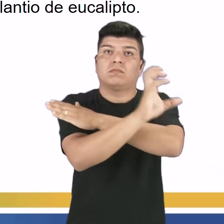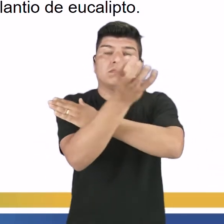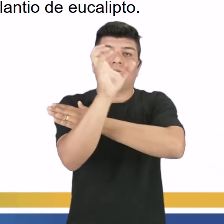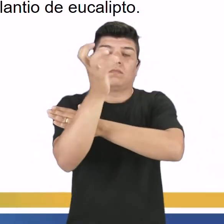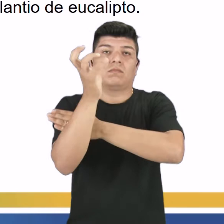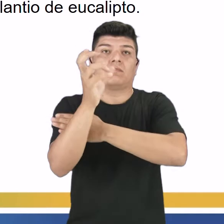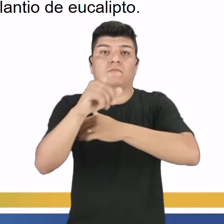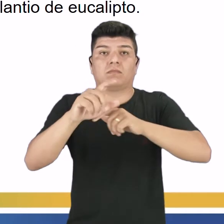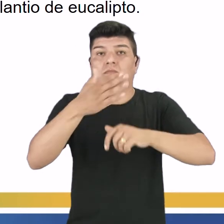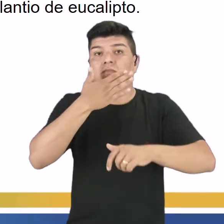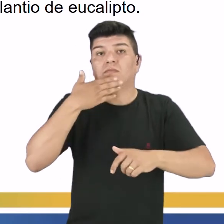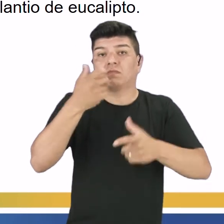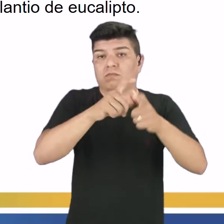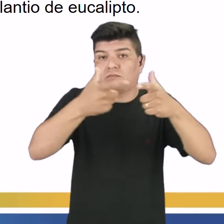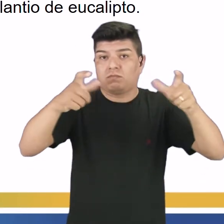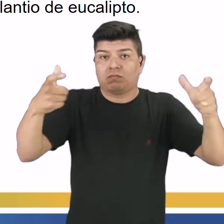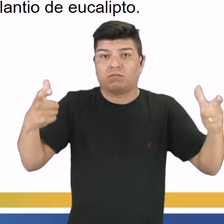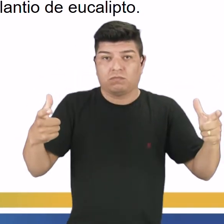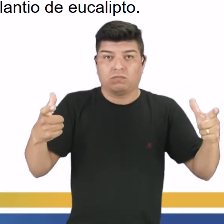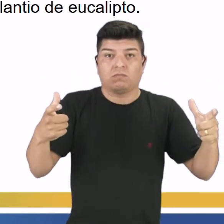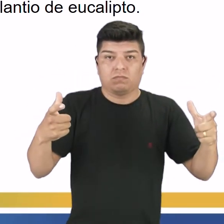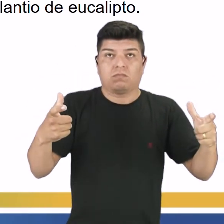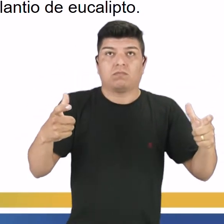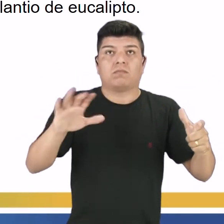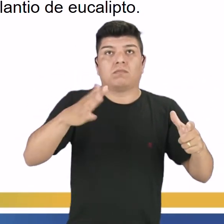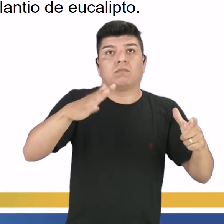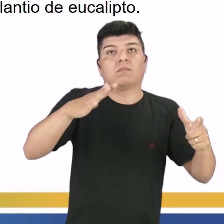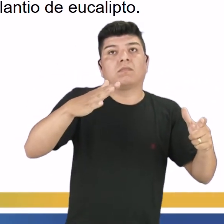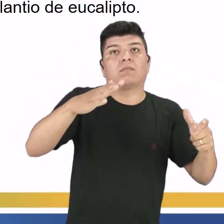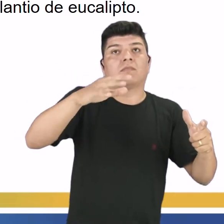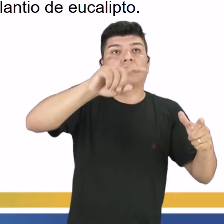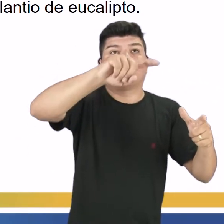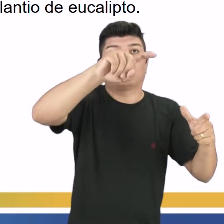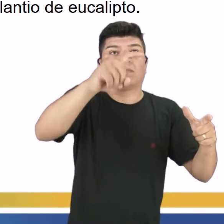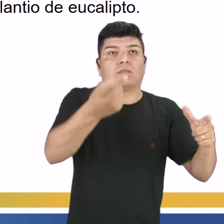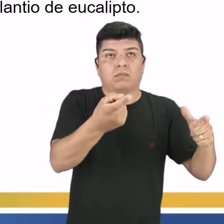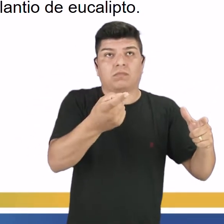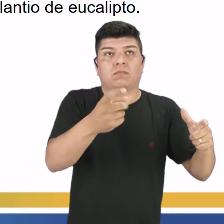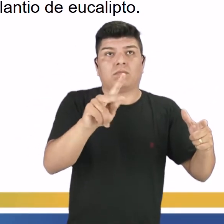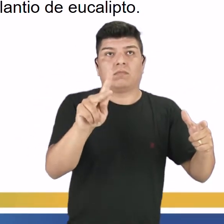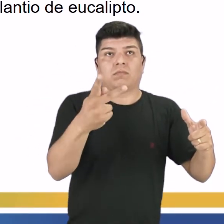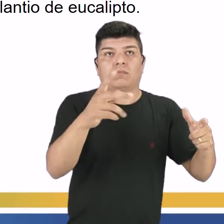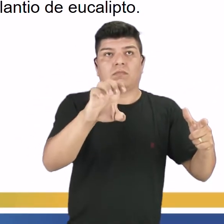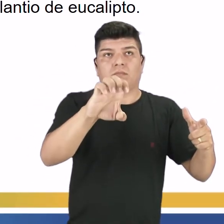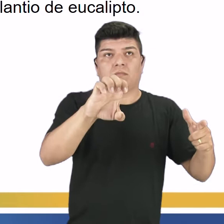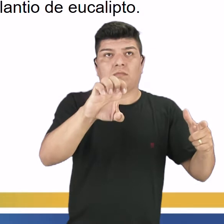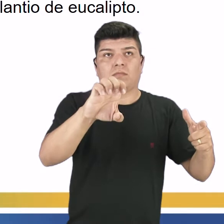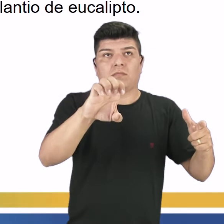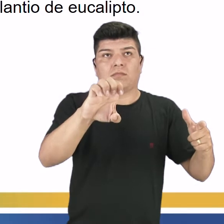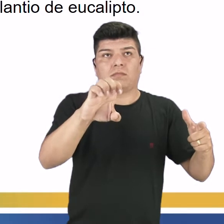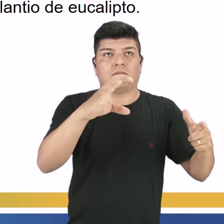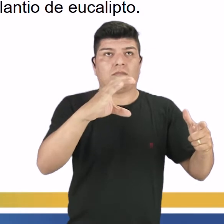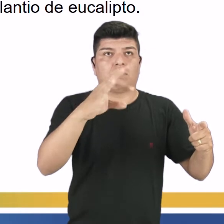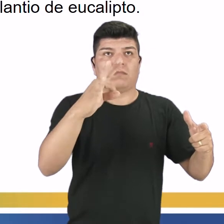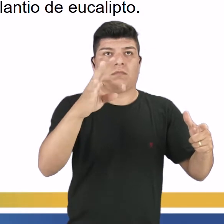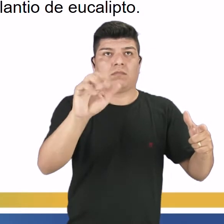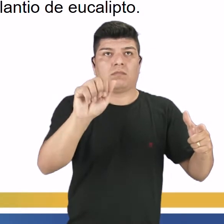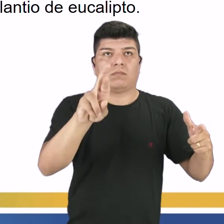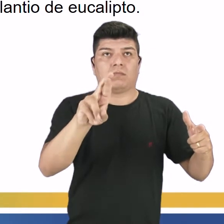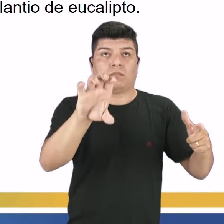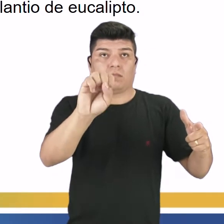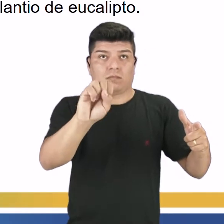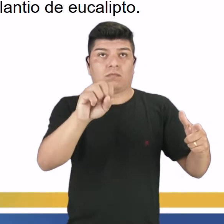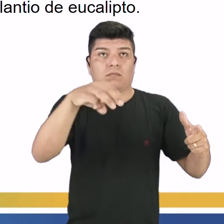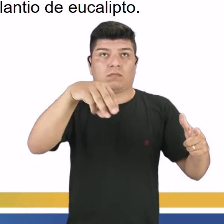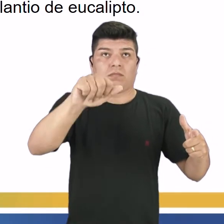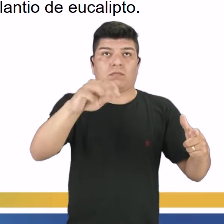1.000 hectares de mata no entorno da reserva Morro da Mina, no município de